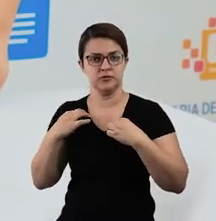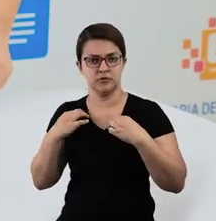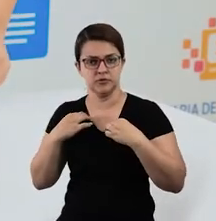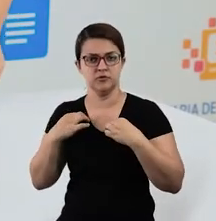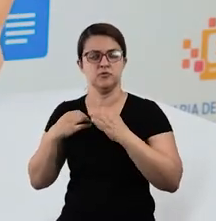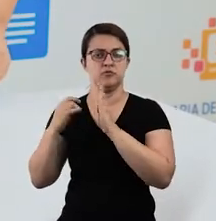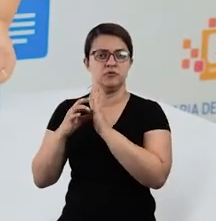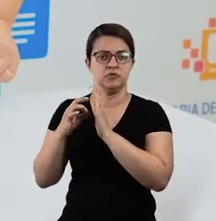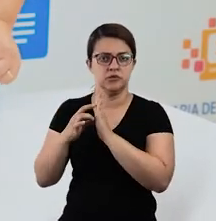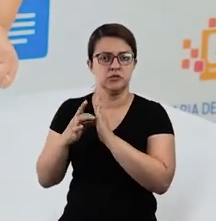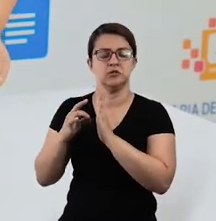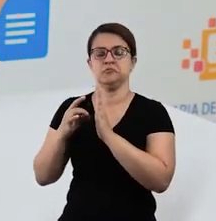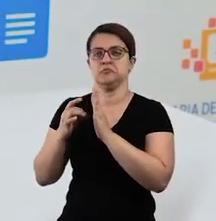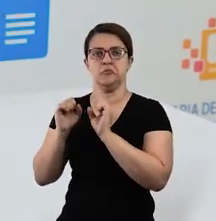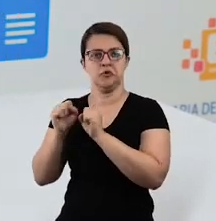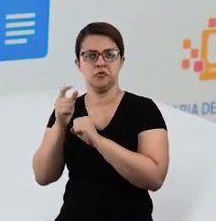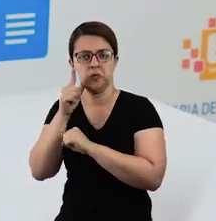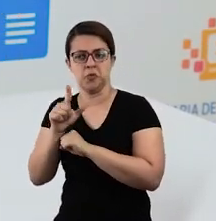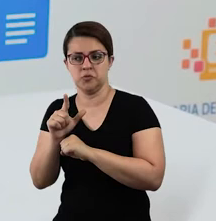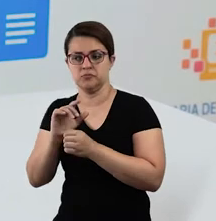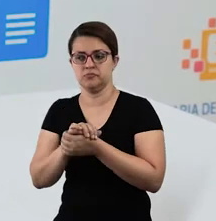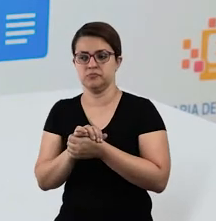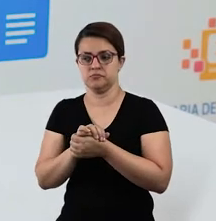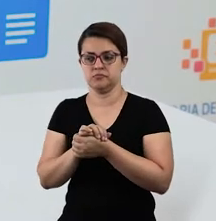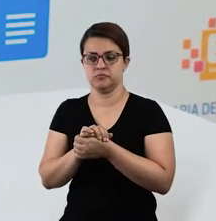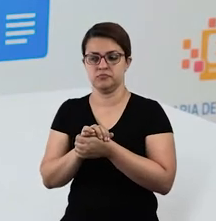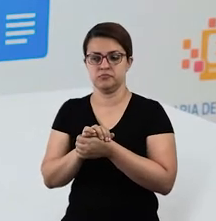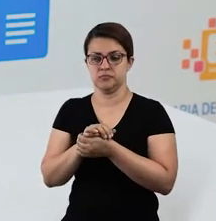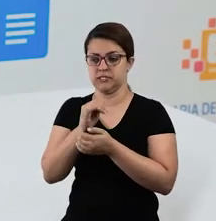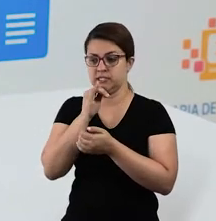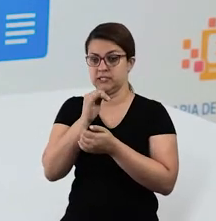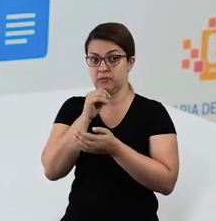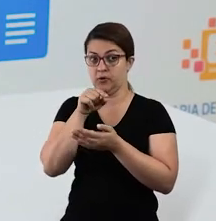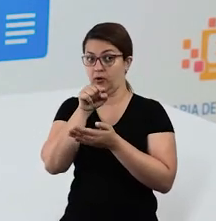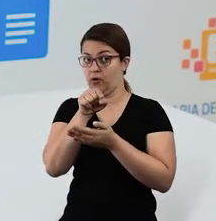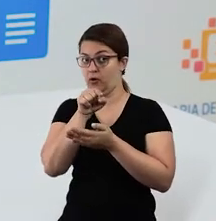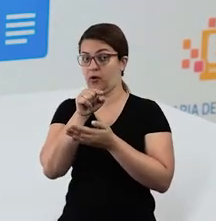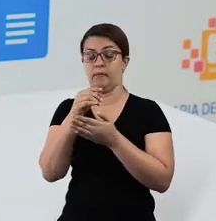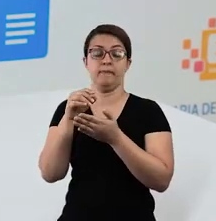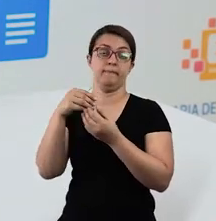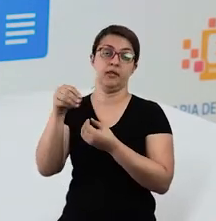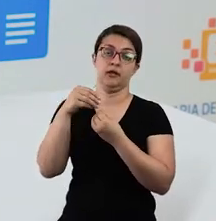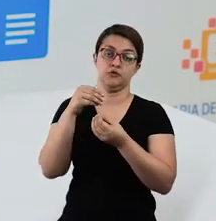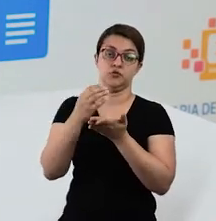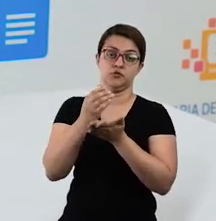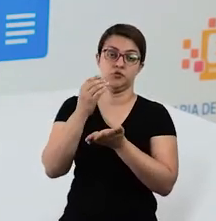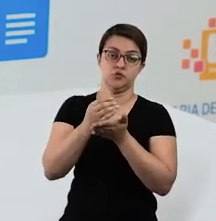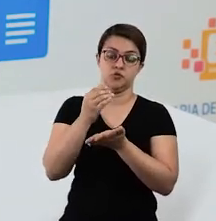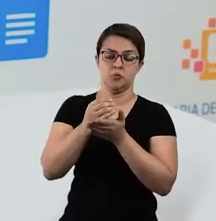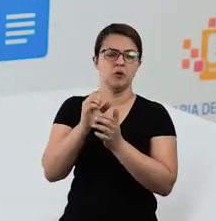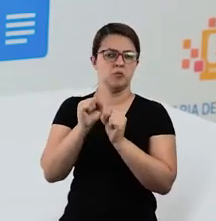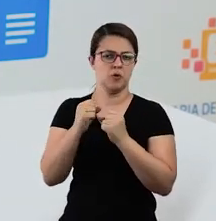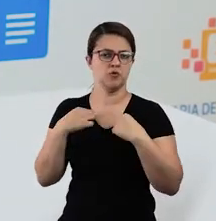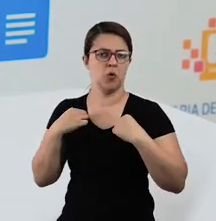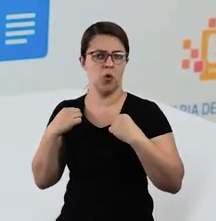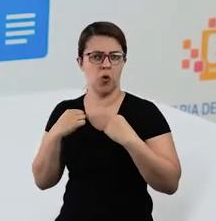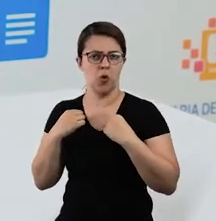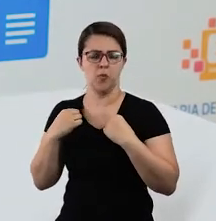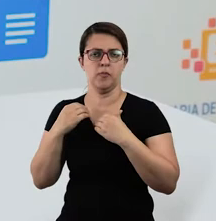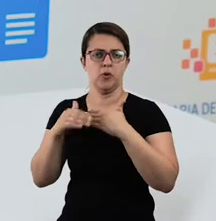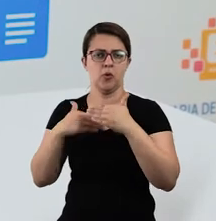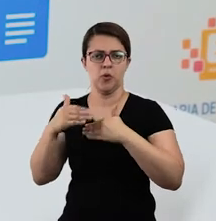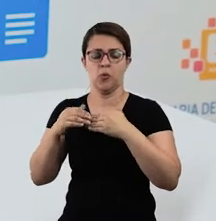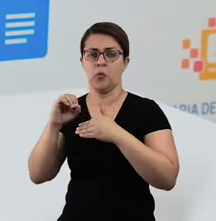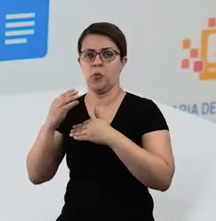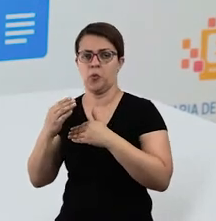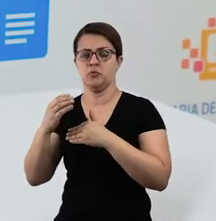vidro. É isso que você vai fazer nessa atividade. O copo, esse exemplo de copo é de plástico, mas ele pode ser feito de tecido, ou